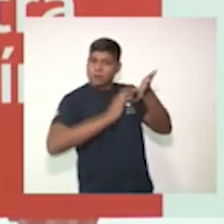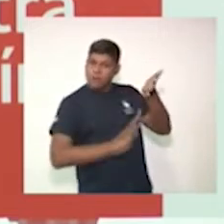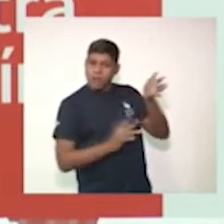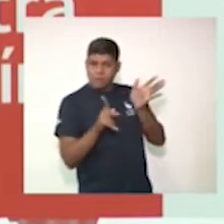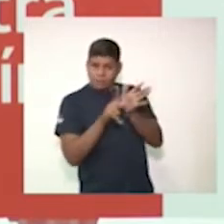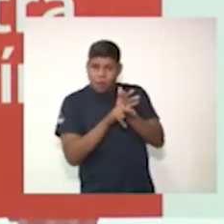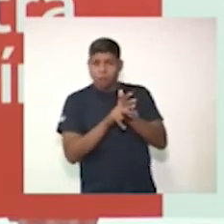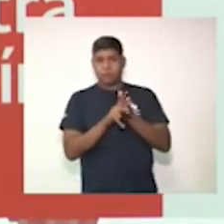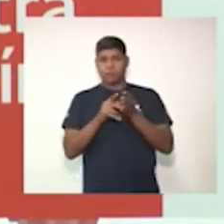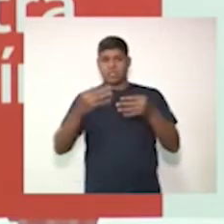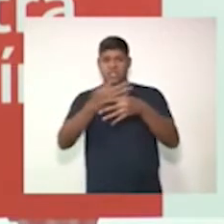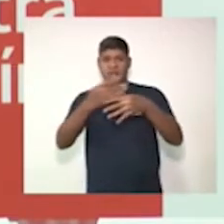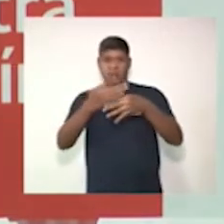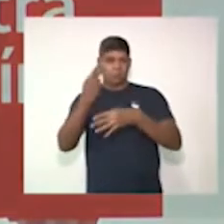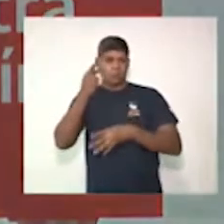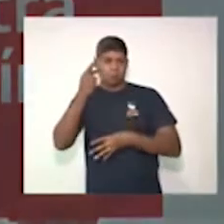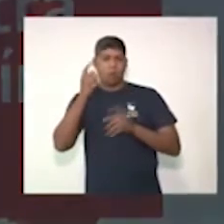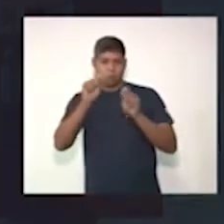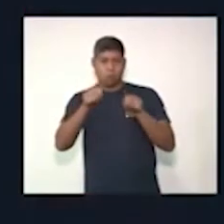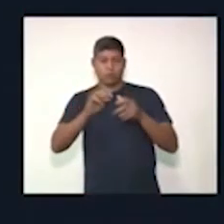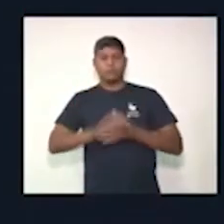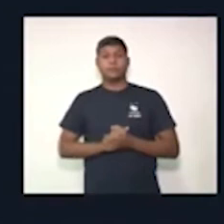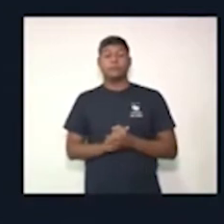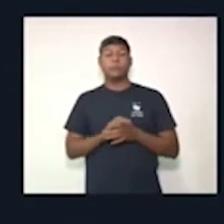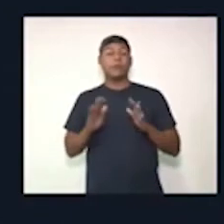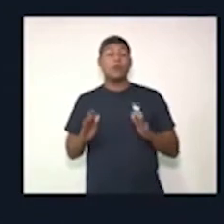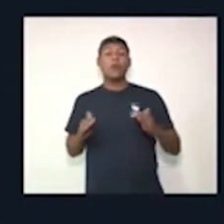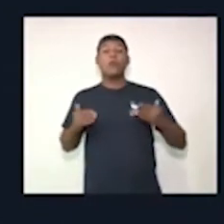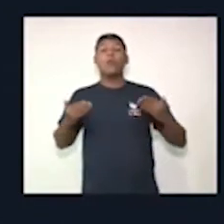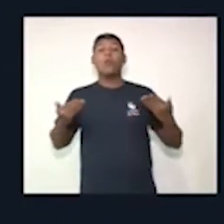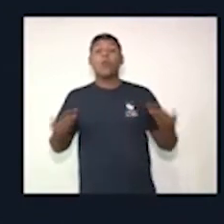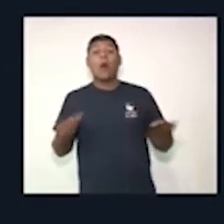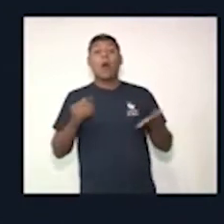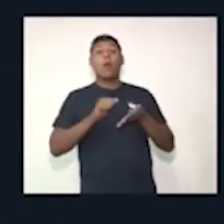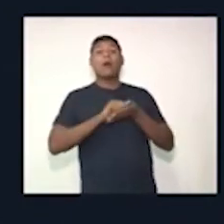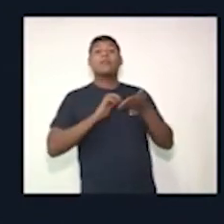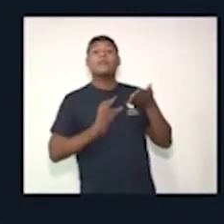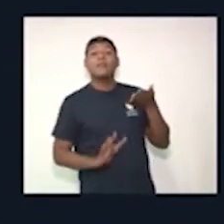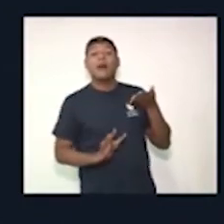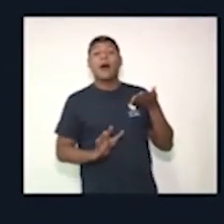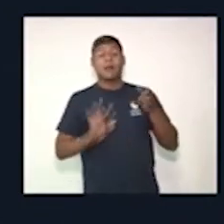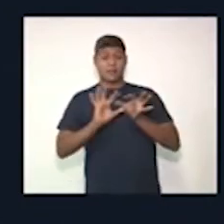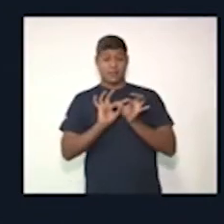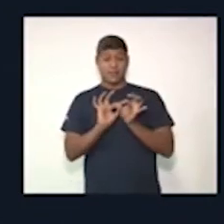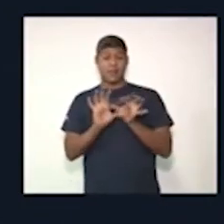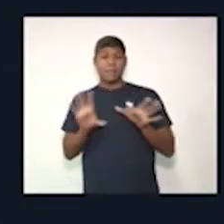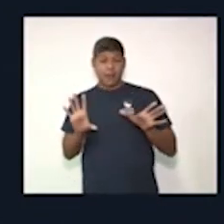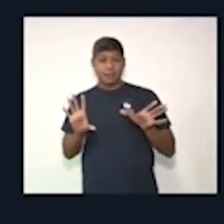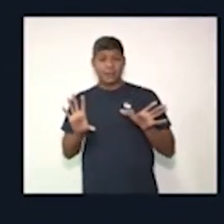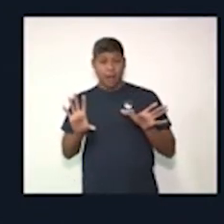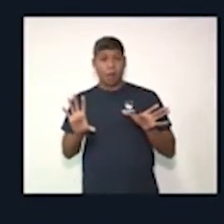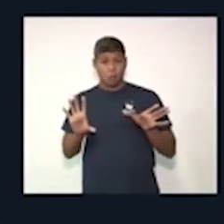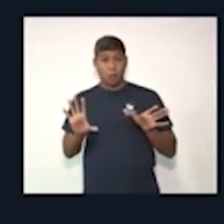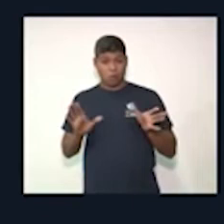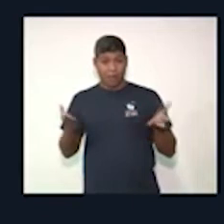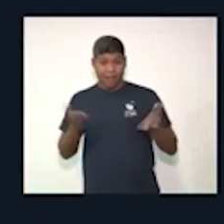econômica aqui na cidade. Quais são as atividades econômicas passíveis de liberação agora